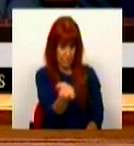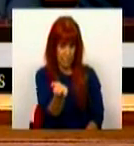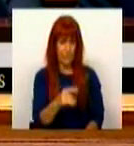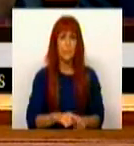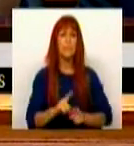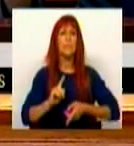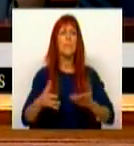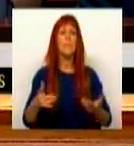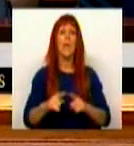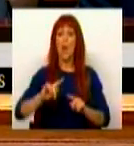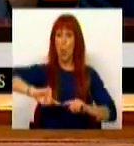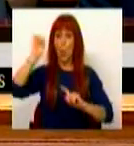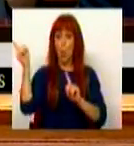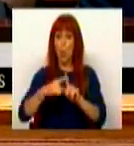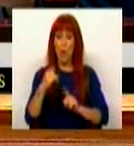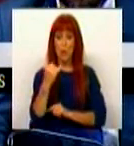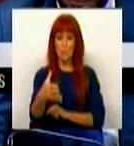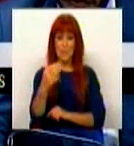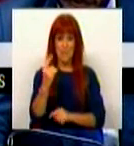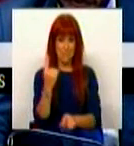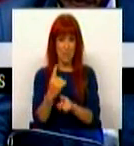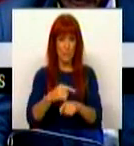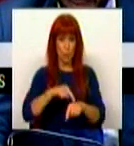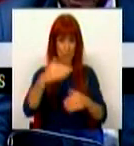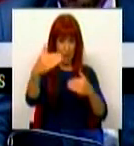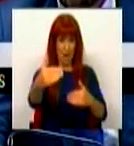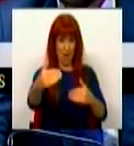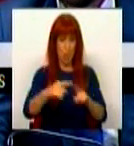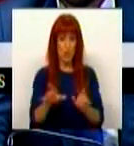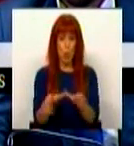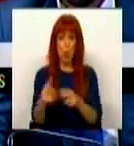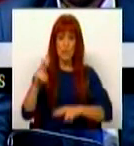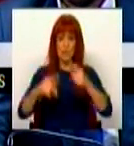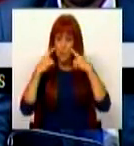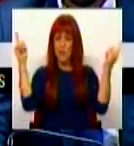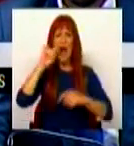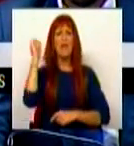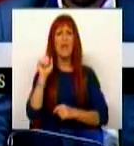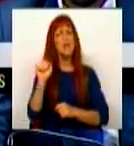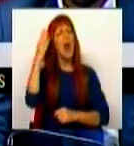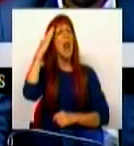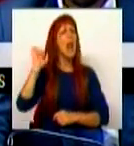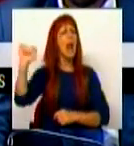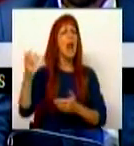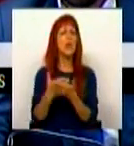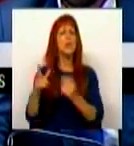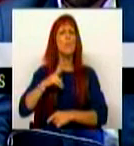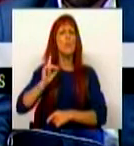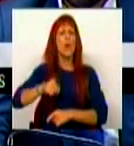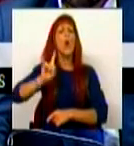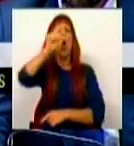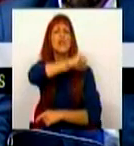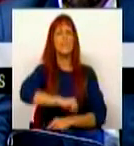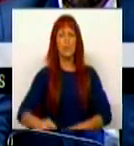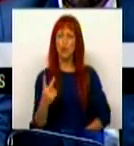Que para 2017, no mesmo período, o Conselho de Finanças Públicas reviu as suas projeções para a economia portuguesa